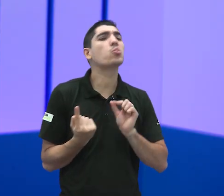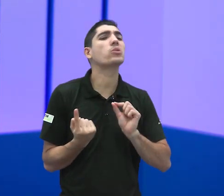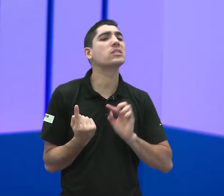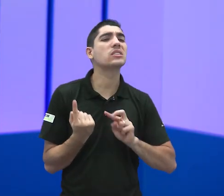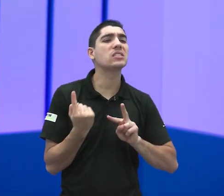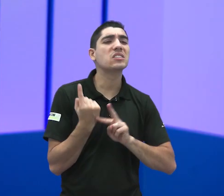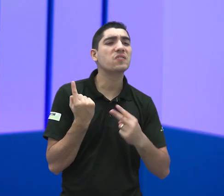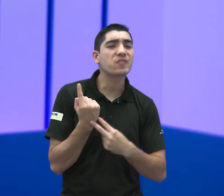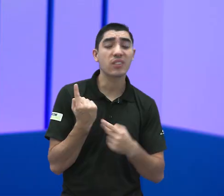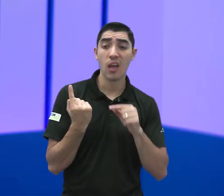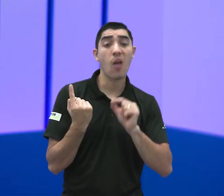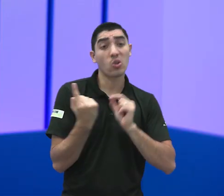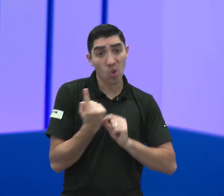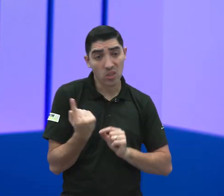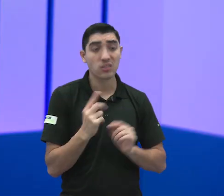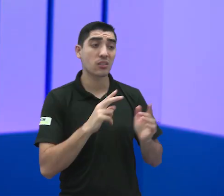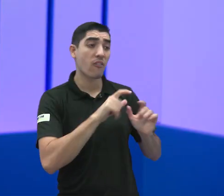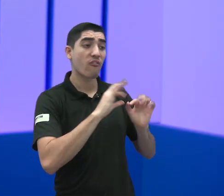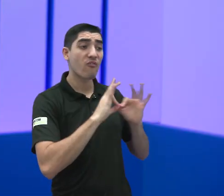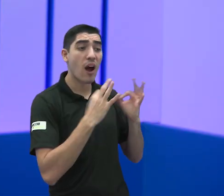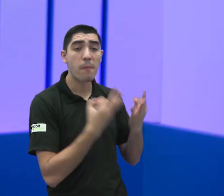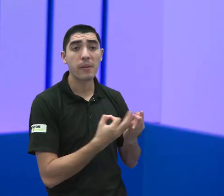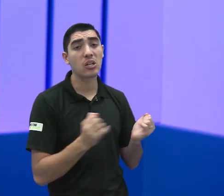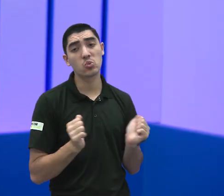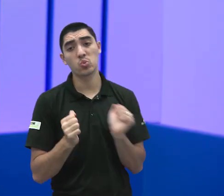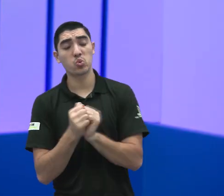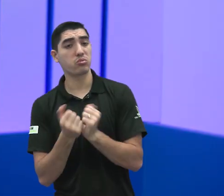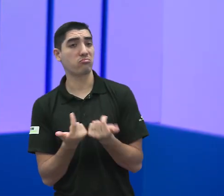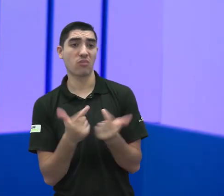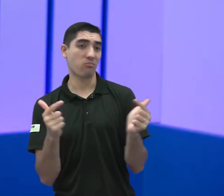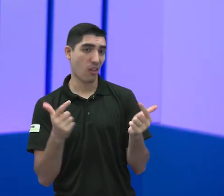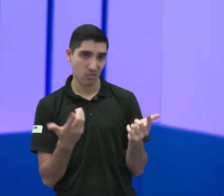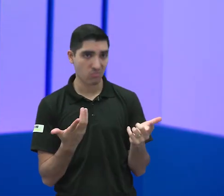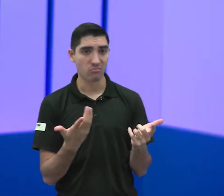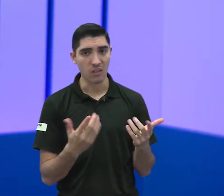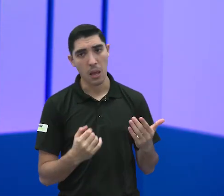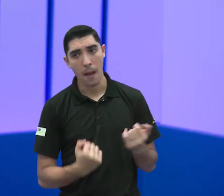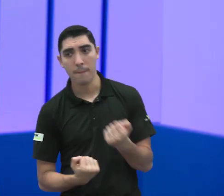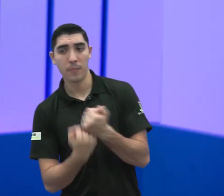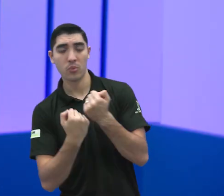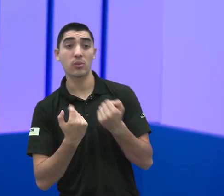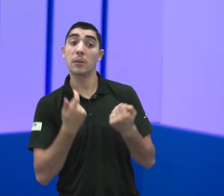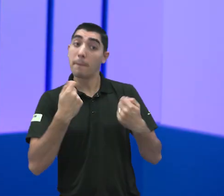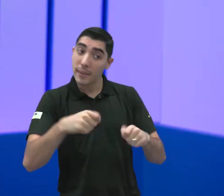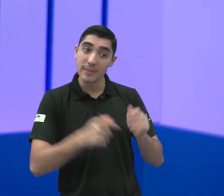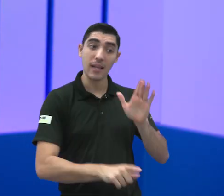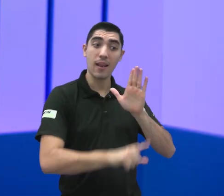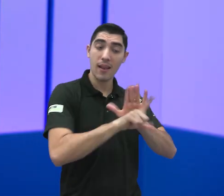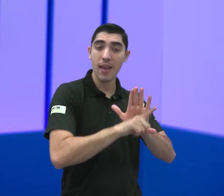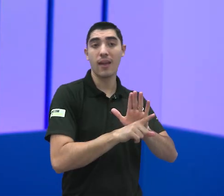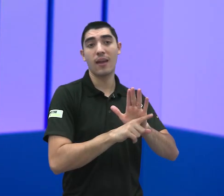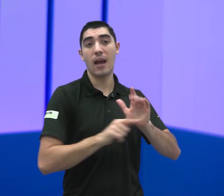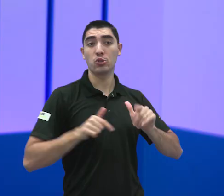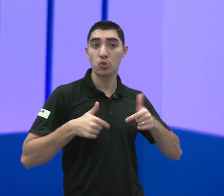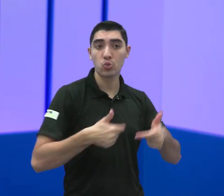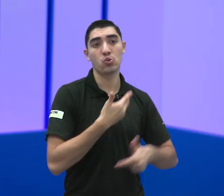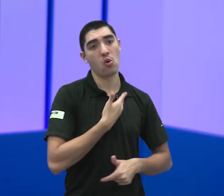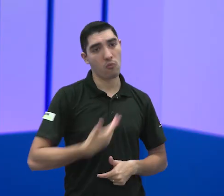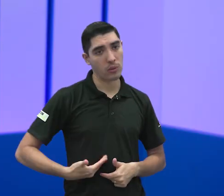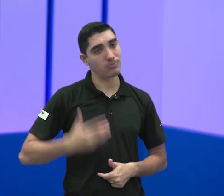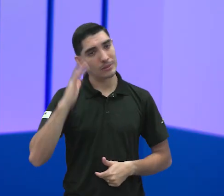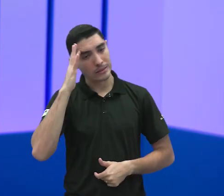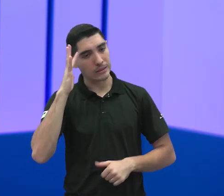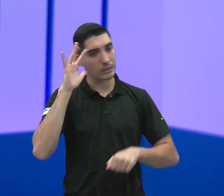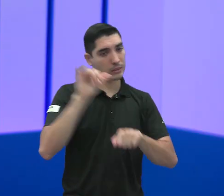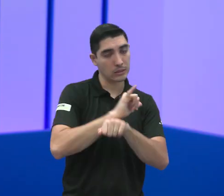atender muitas necessidades que a melhor idade provoca no ser humano. Vai depender da existência de políticas públicas. Então, eu diria que